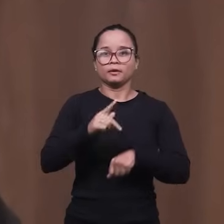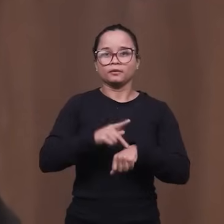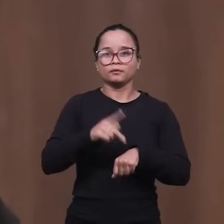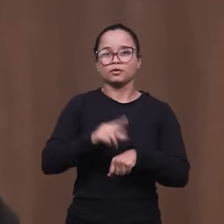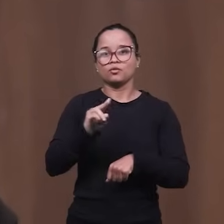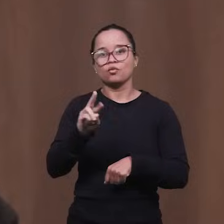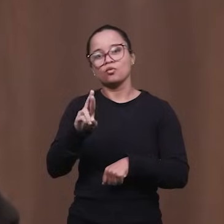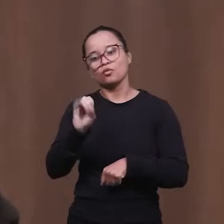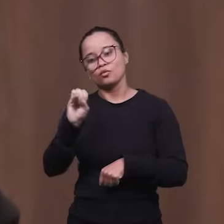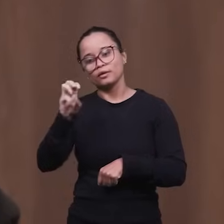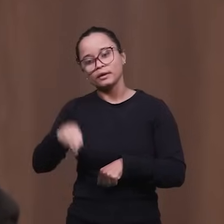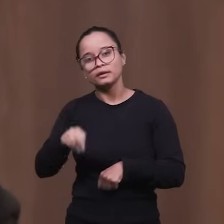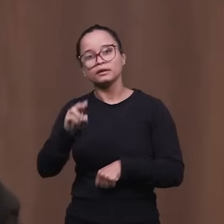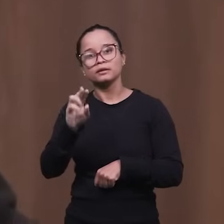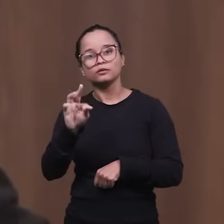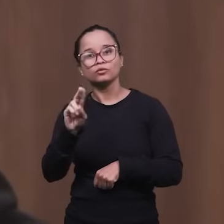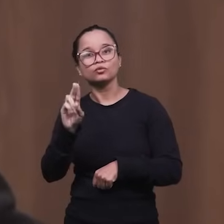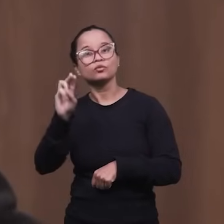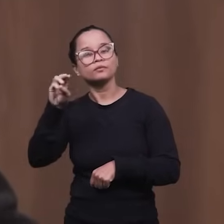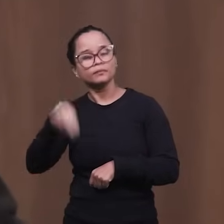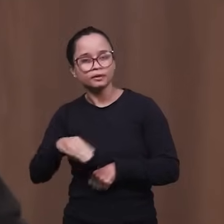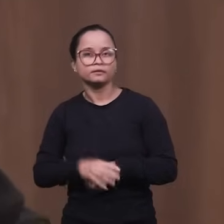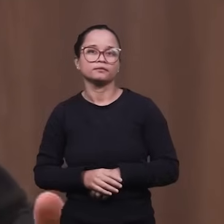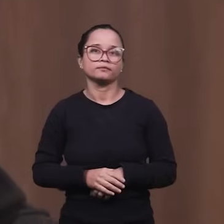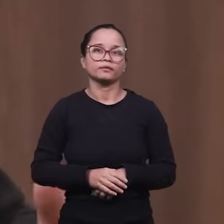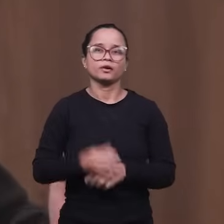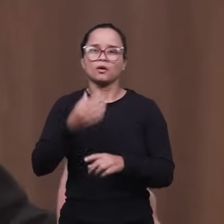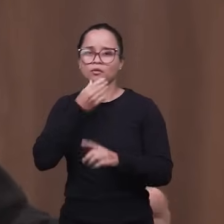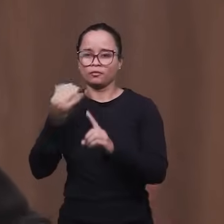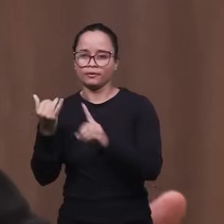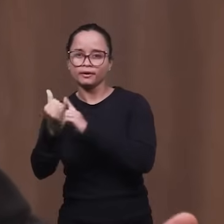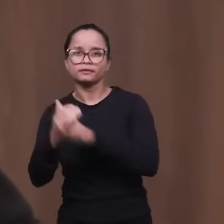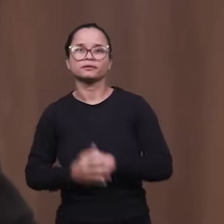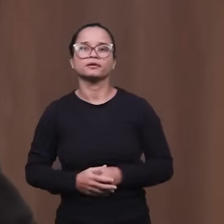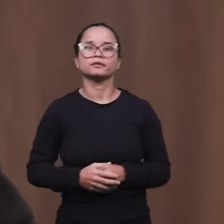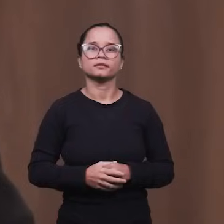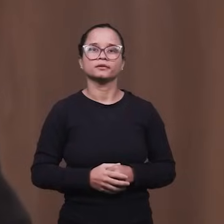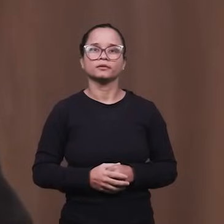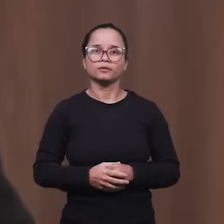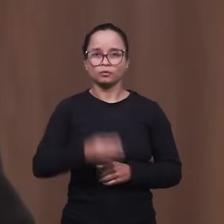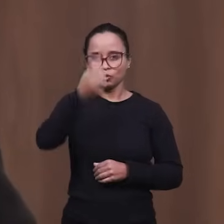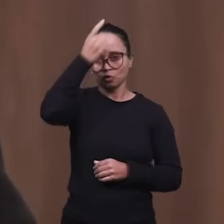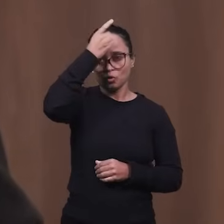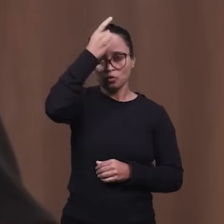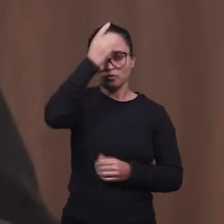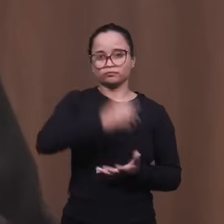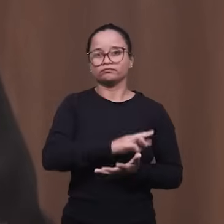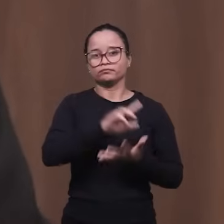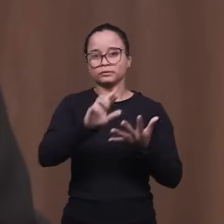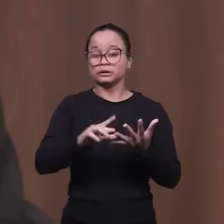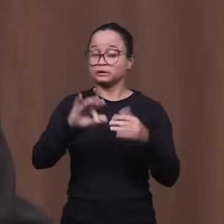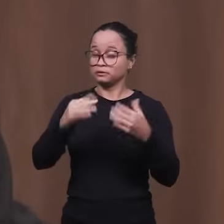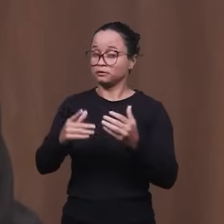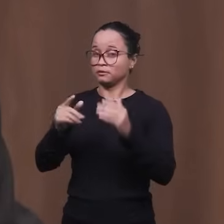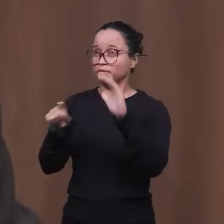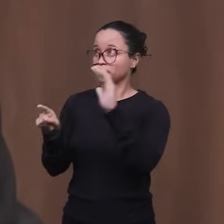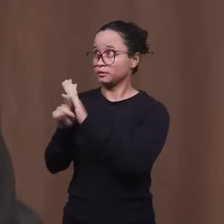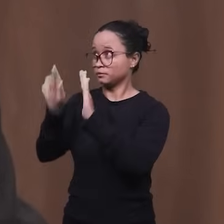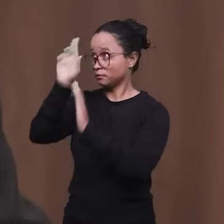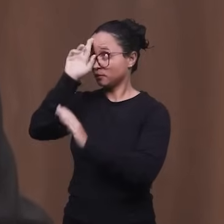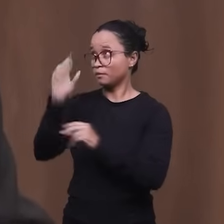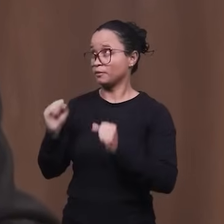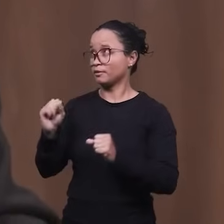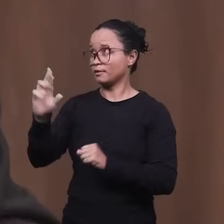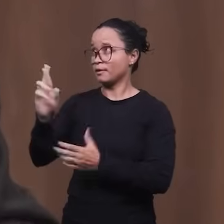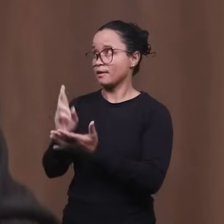profeta, por sonhos, por visões, várias maneiras o Senhor fala conosco, e quando nós perguntamos ao Senhor,